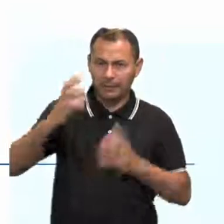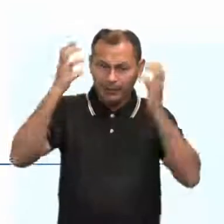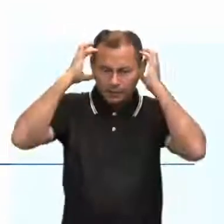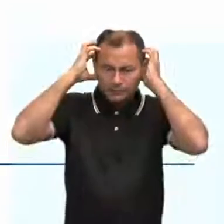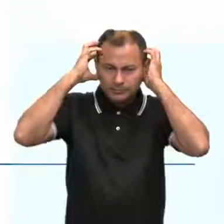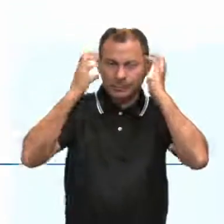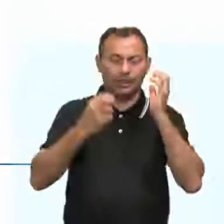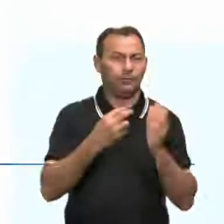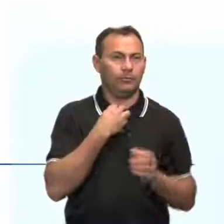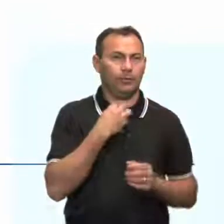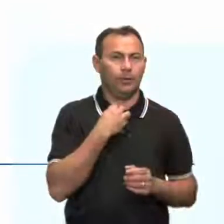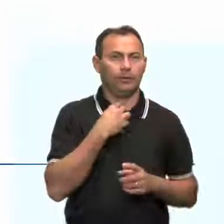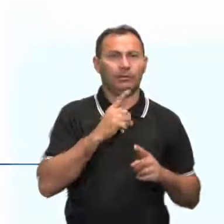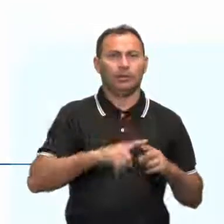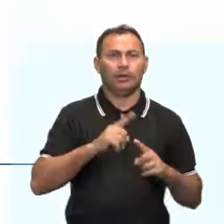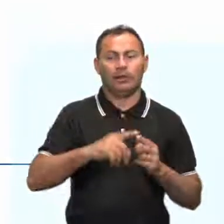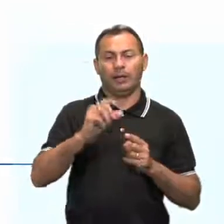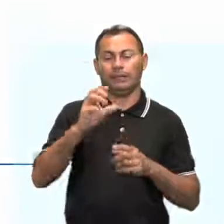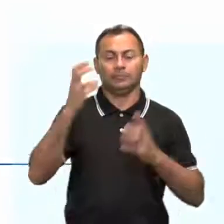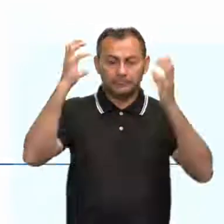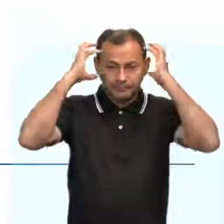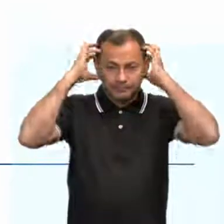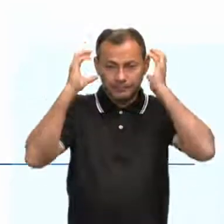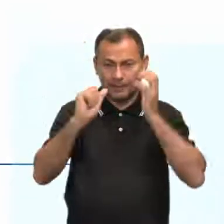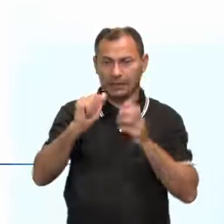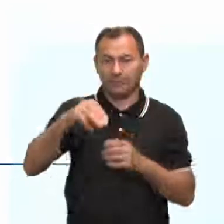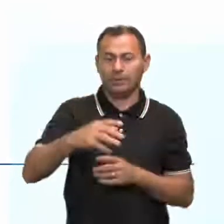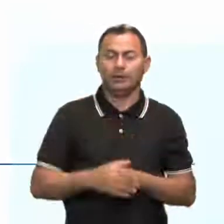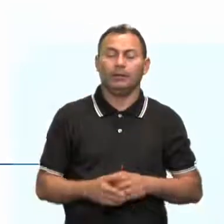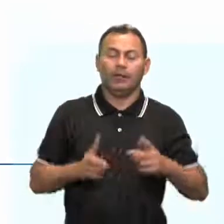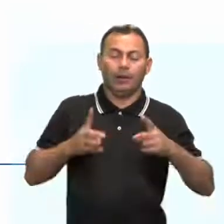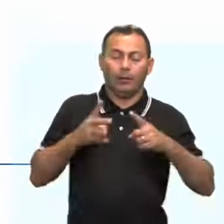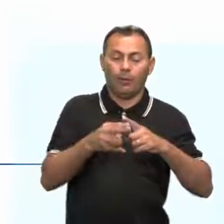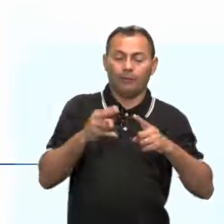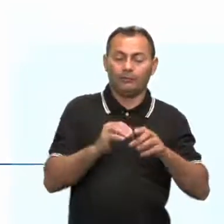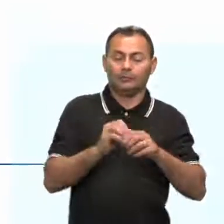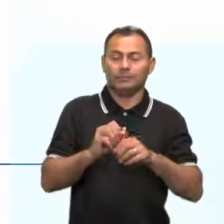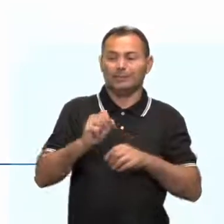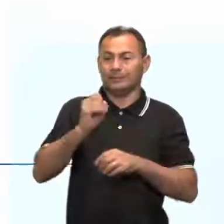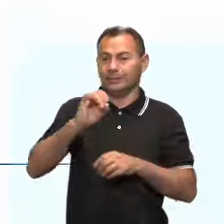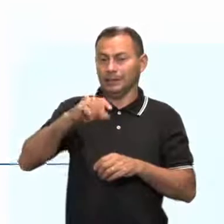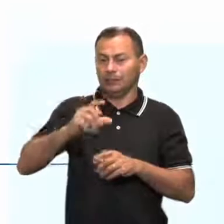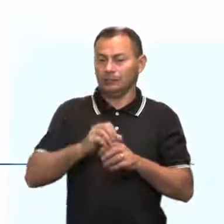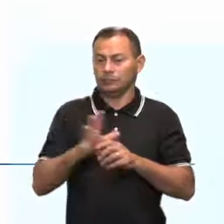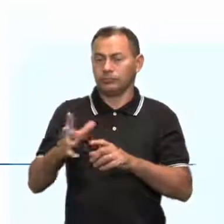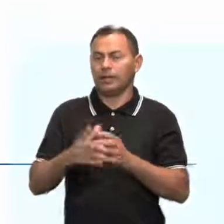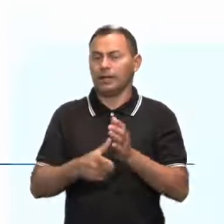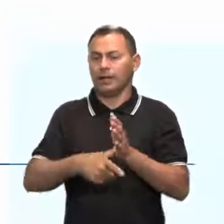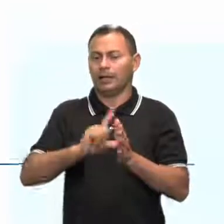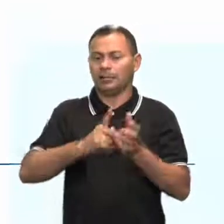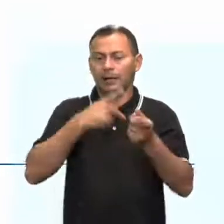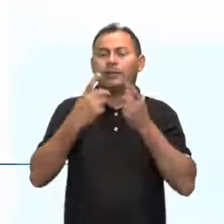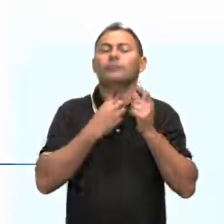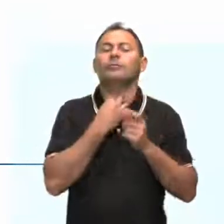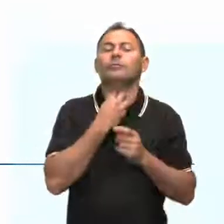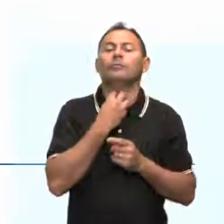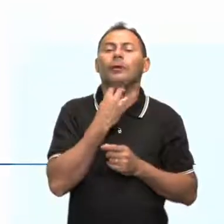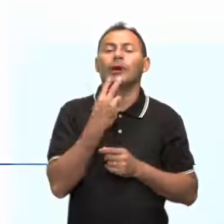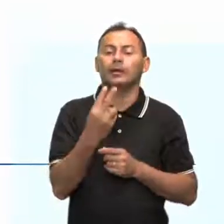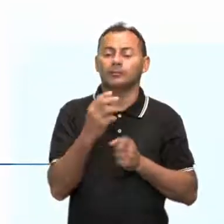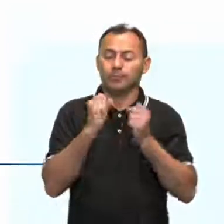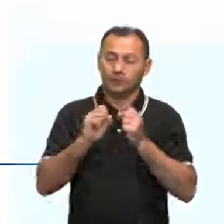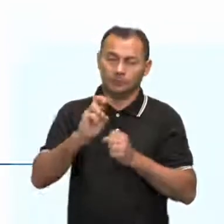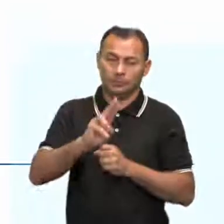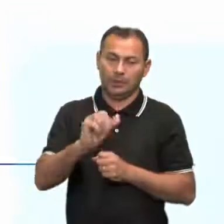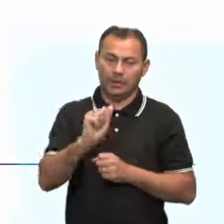vai poder utilizar porque a rádio AM ela corta a banda de passagem do sinal. Então, antes eu estava falando de voz, poderia utilizar a